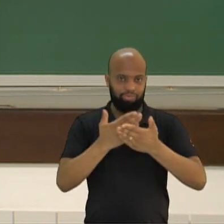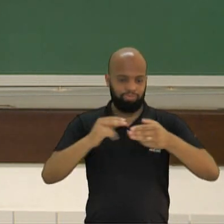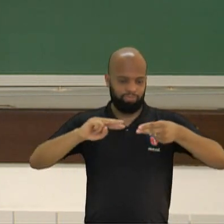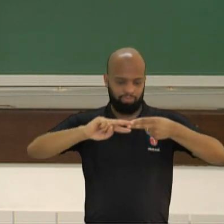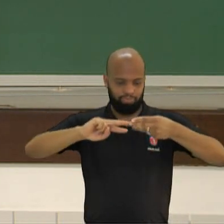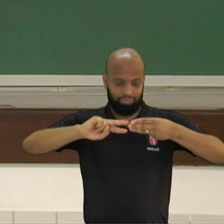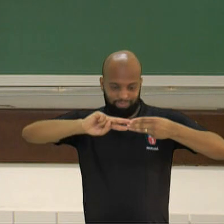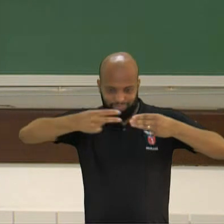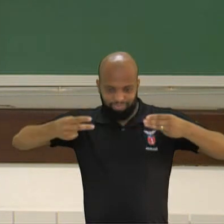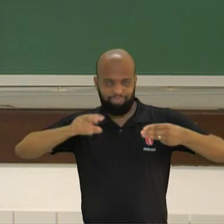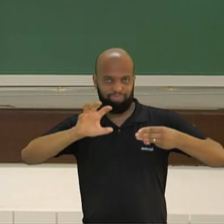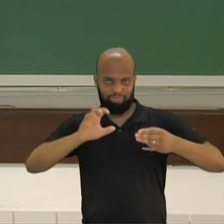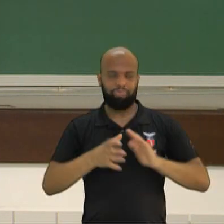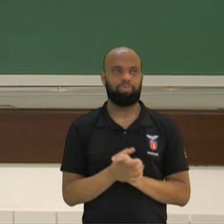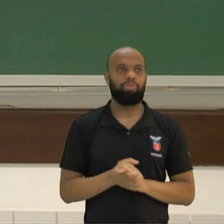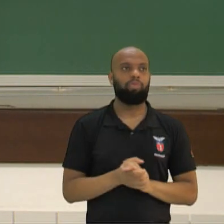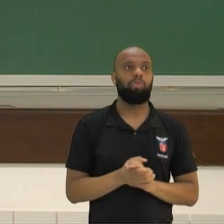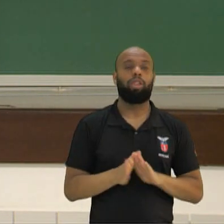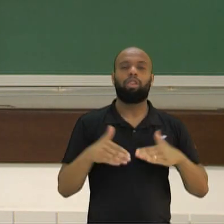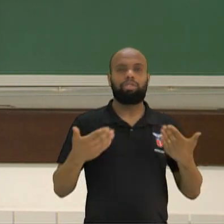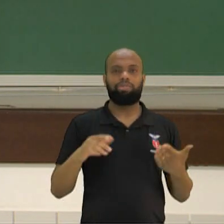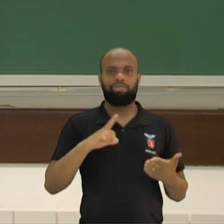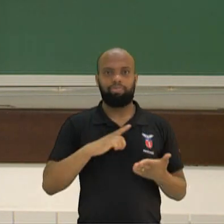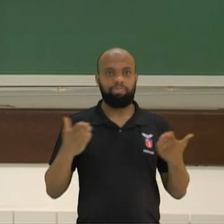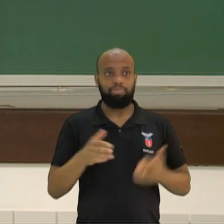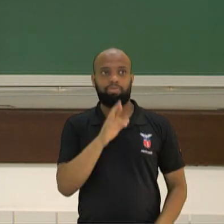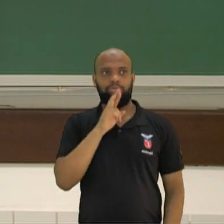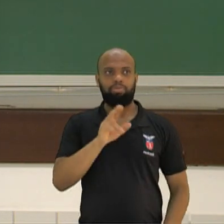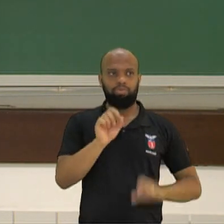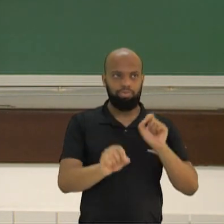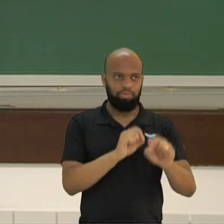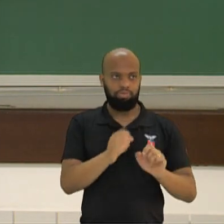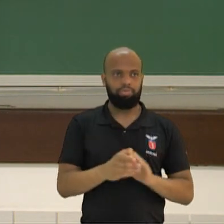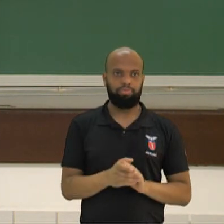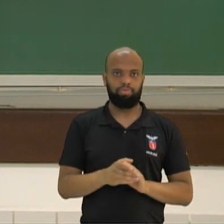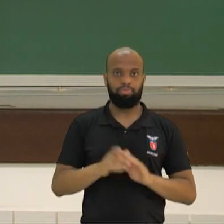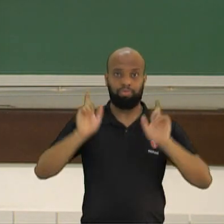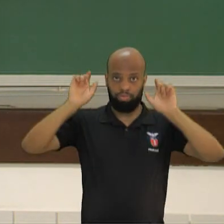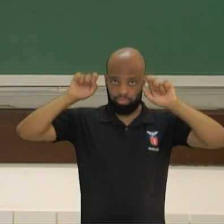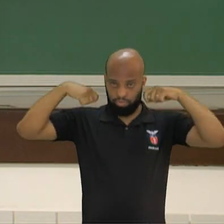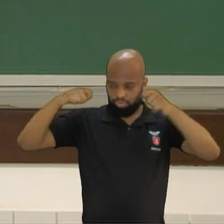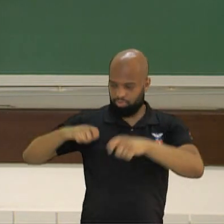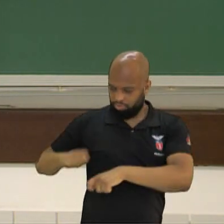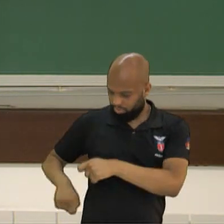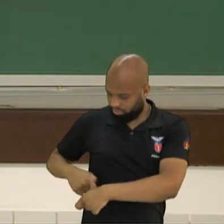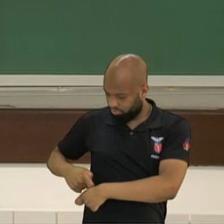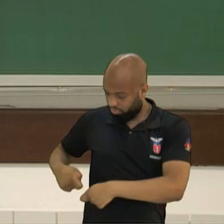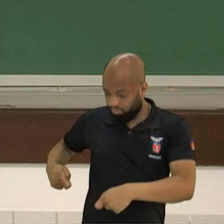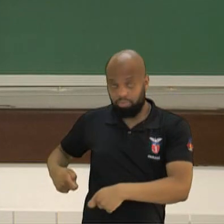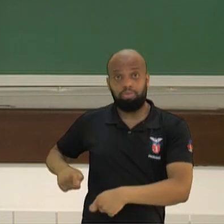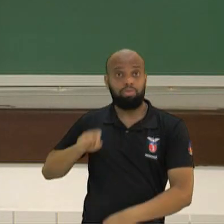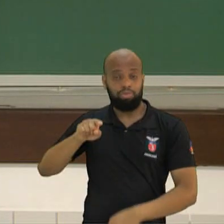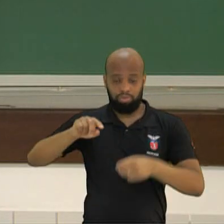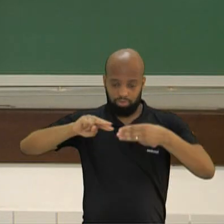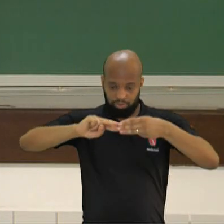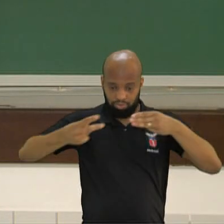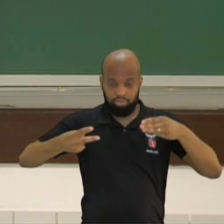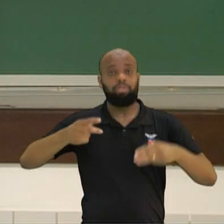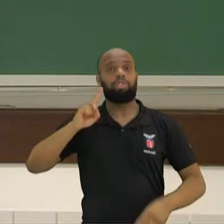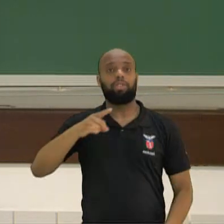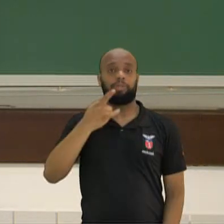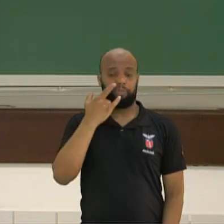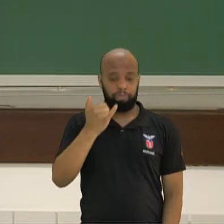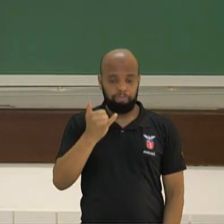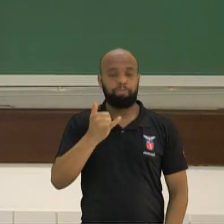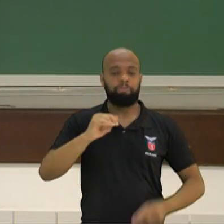Tá? Aqui na minha resposta eu coloquei, é um monge agostiniano, Mendel é considerado o pai da genética,